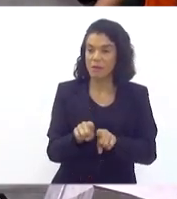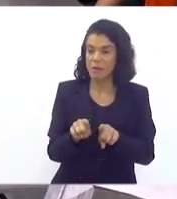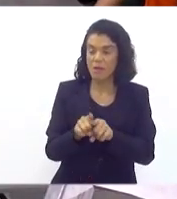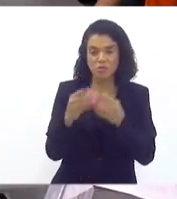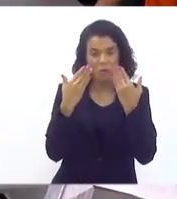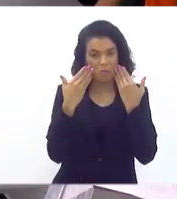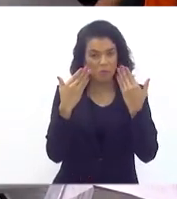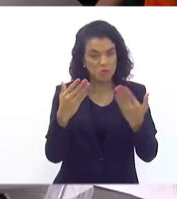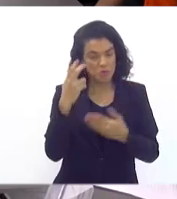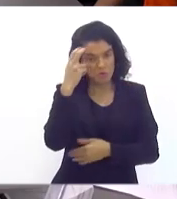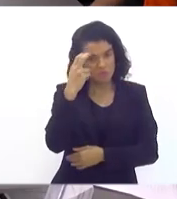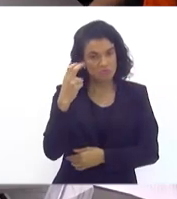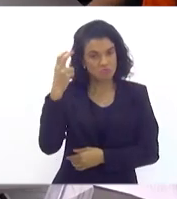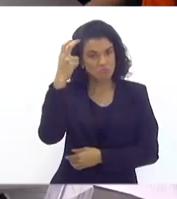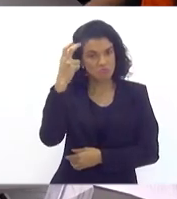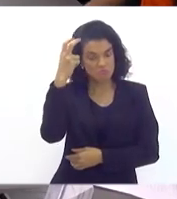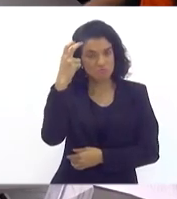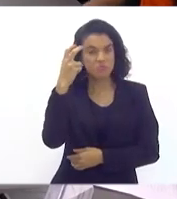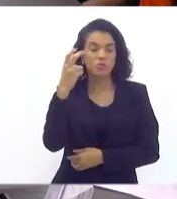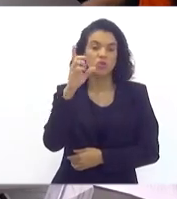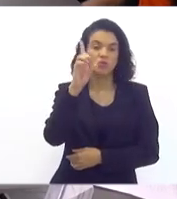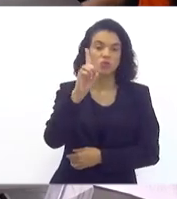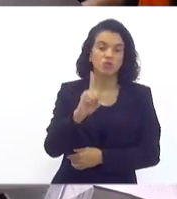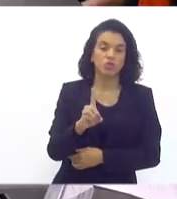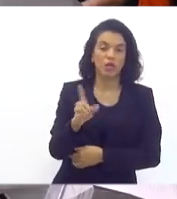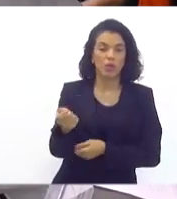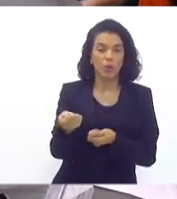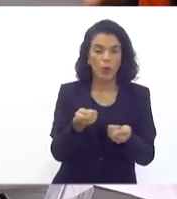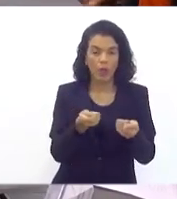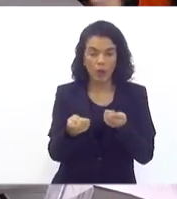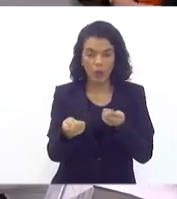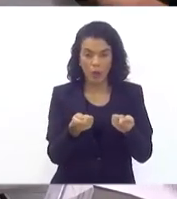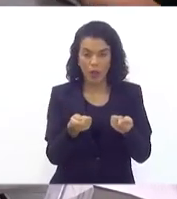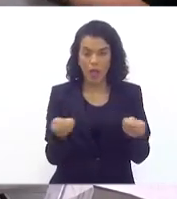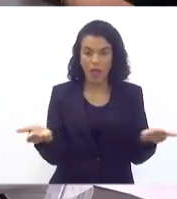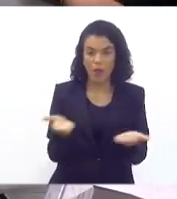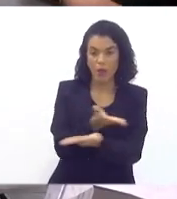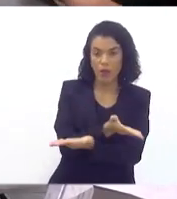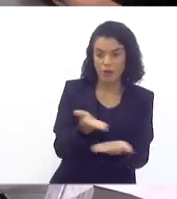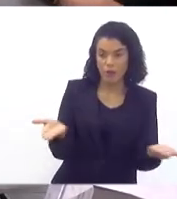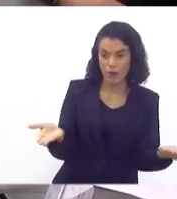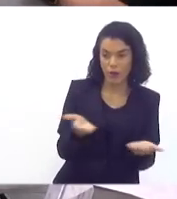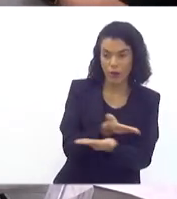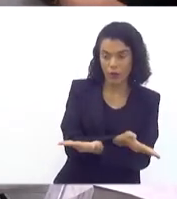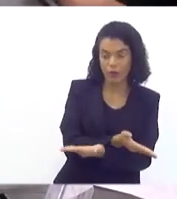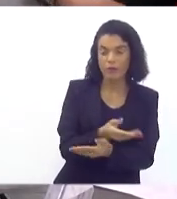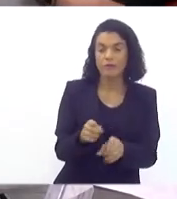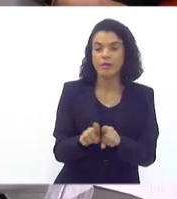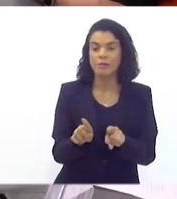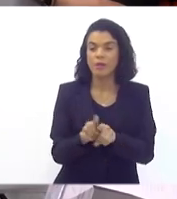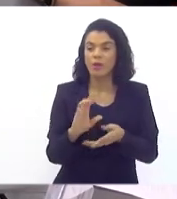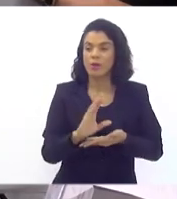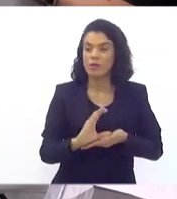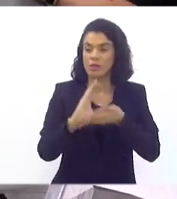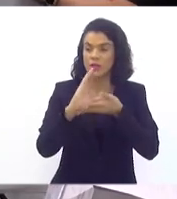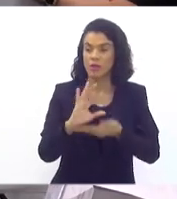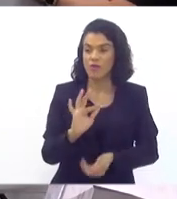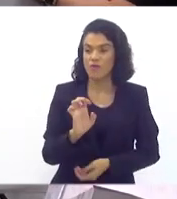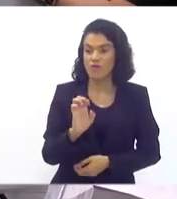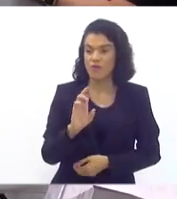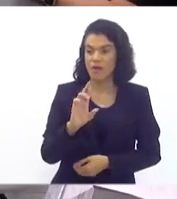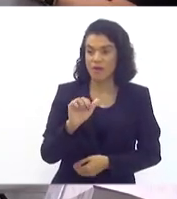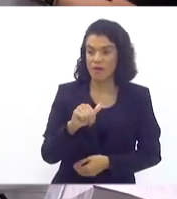sua sabedoria no direito regulatório aqui para essa comissão acho que isso conselhos Fernando Vicente